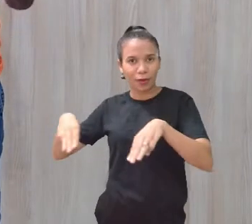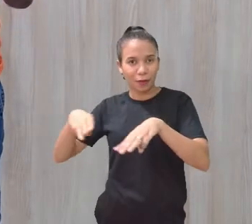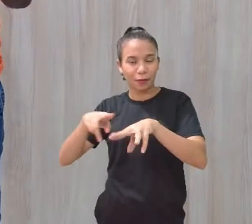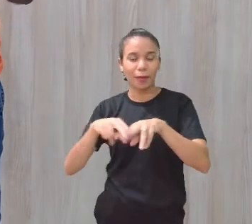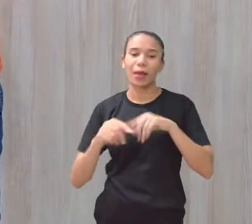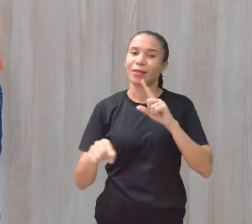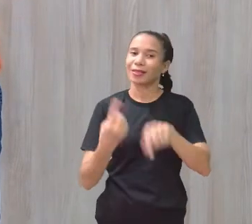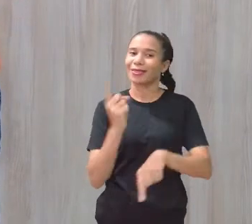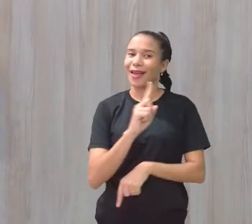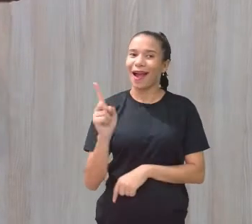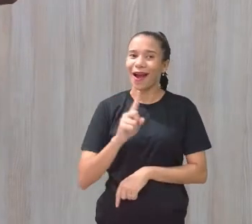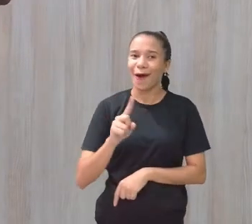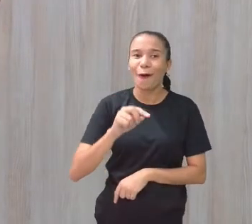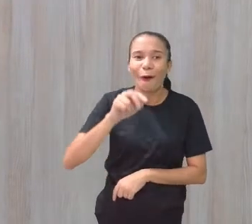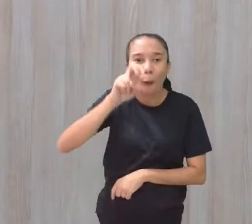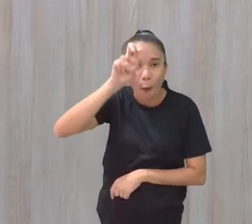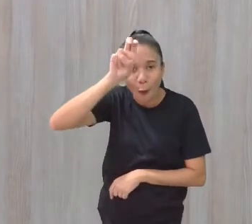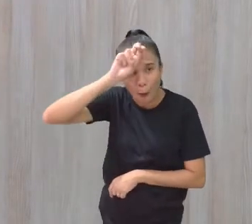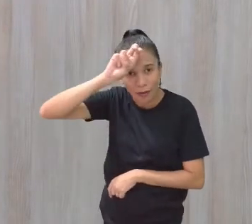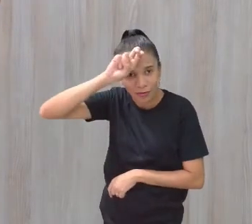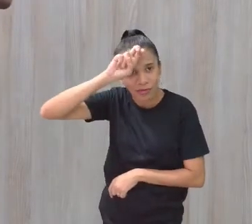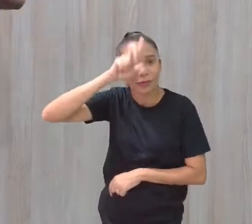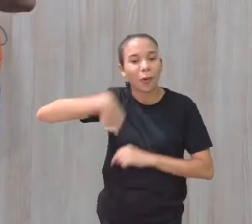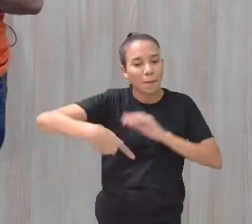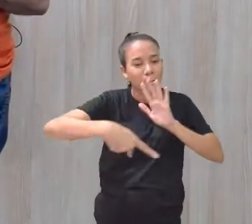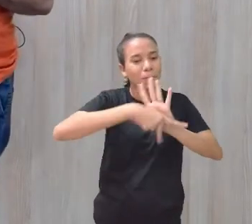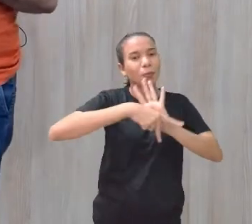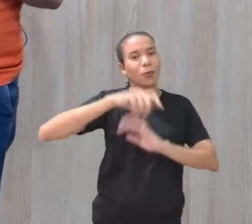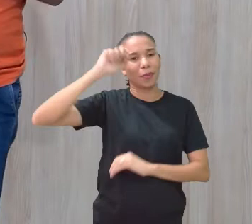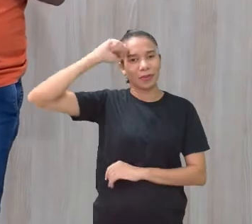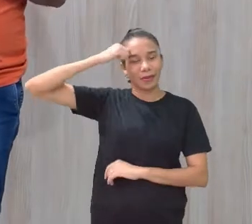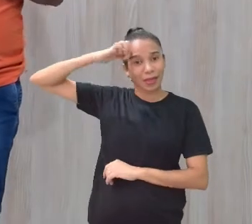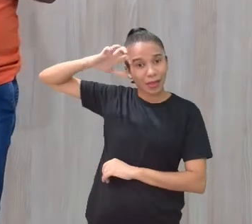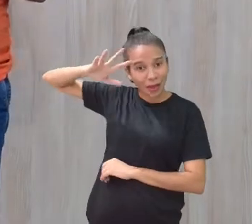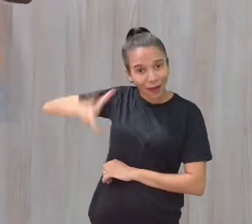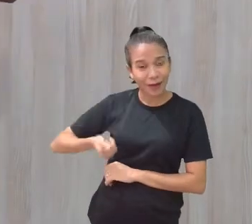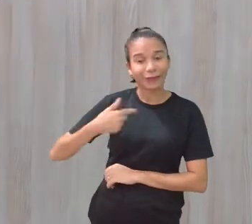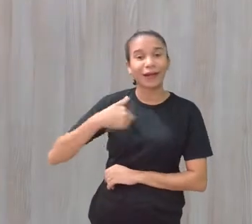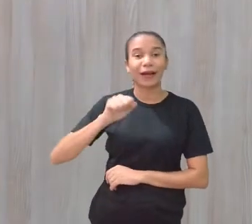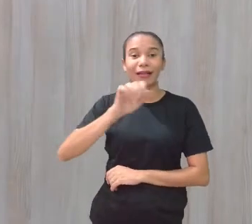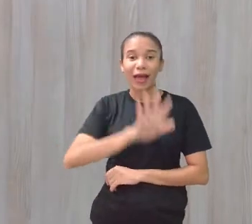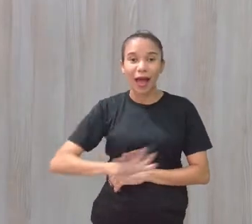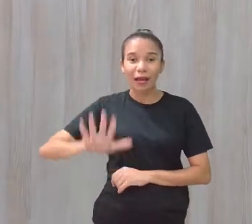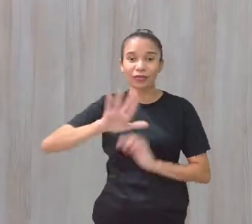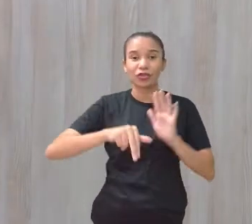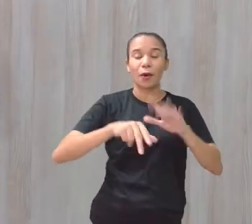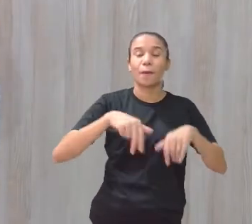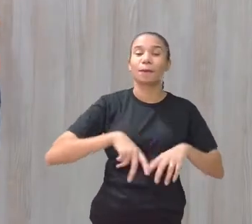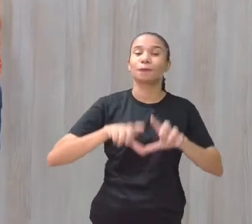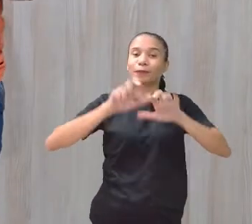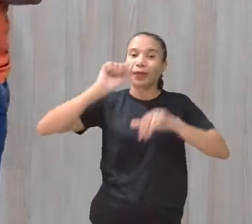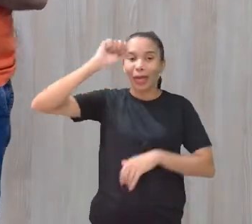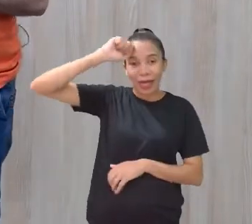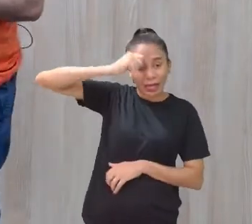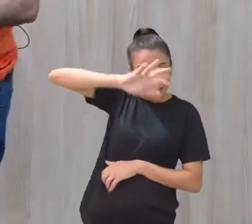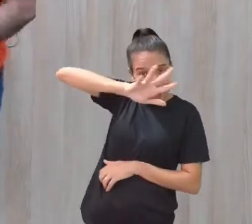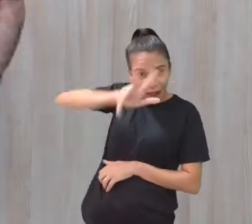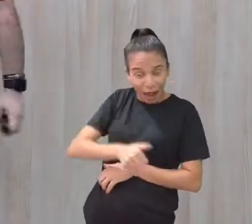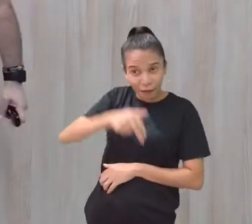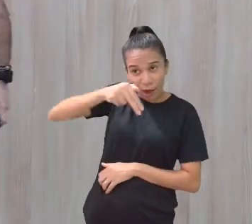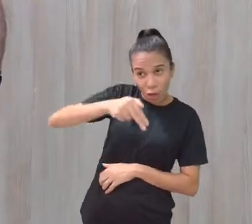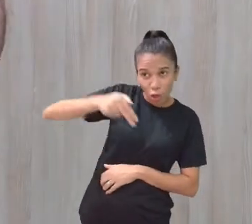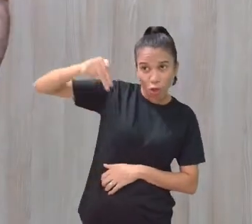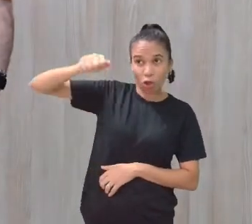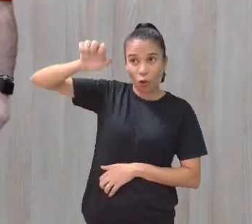Mas não, o Egito está ali, está no continente africano, fica na região do nordeste da África.